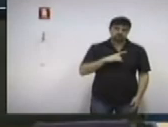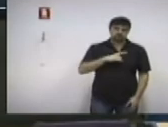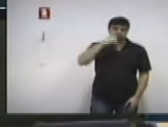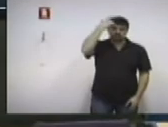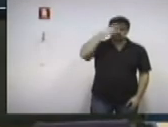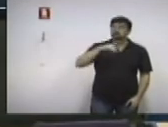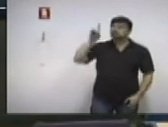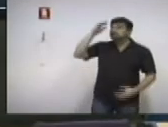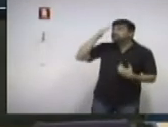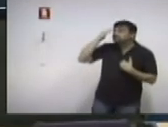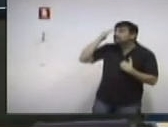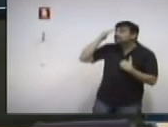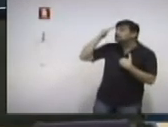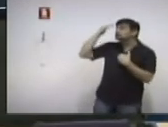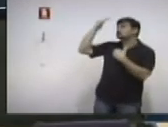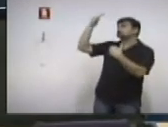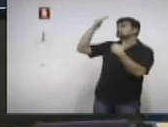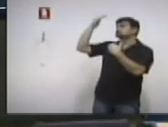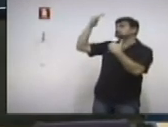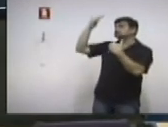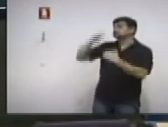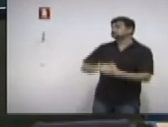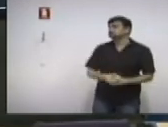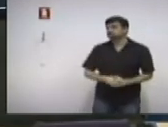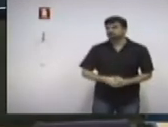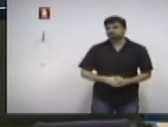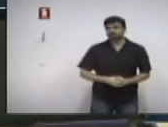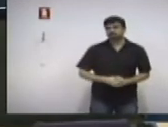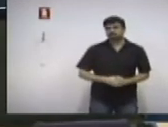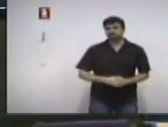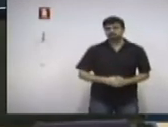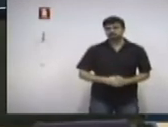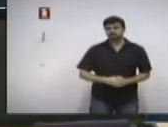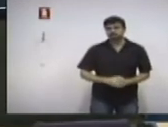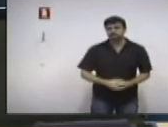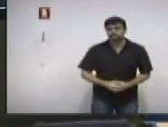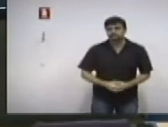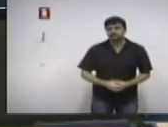graças ao bom Deus não não tenho